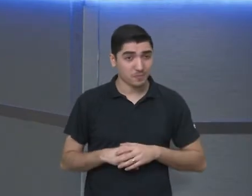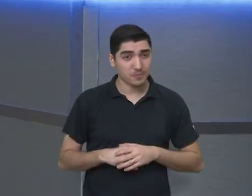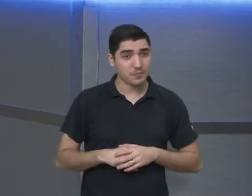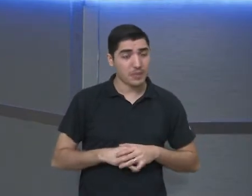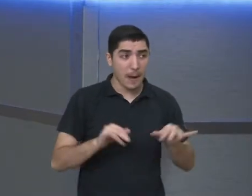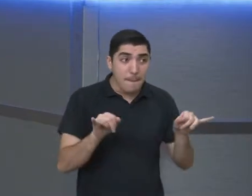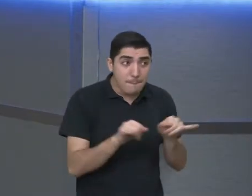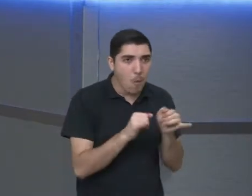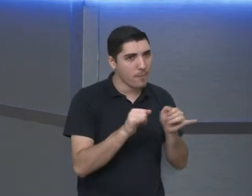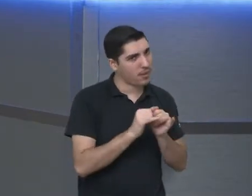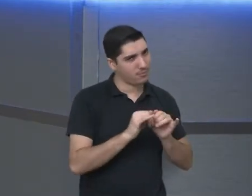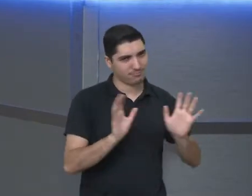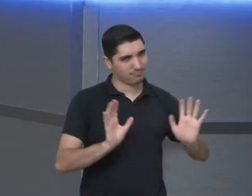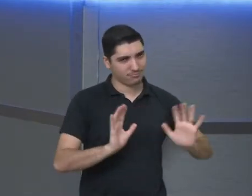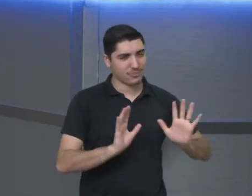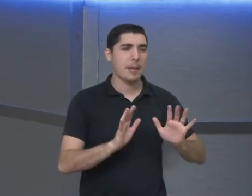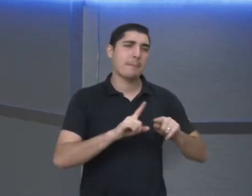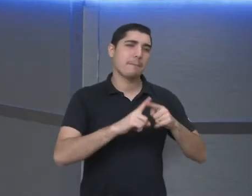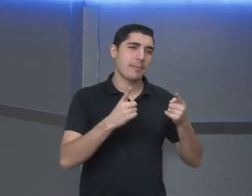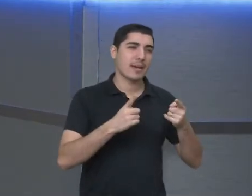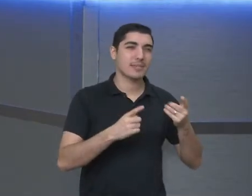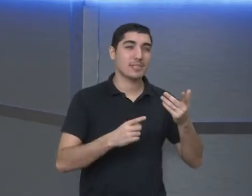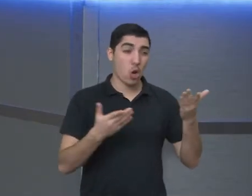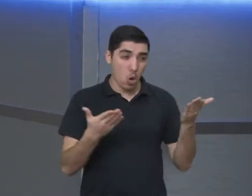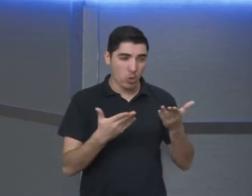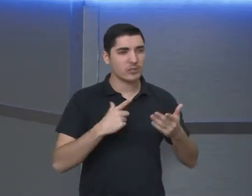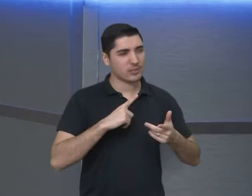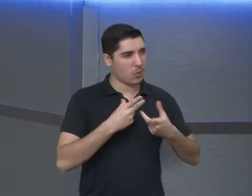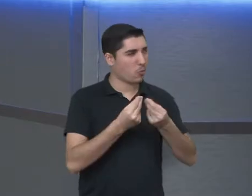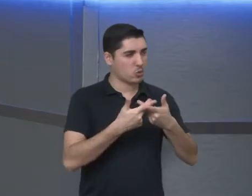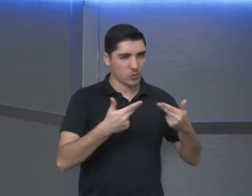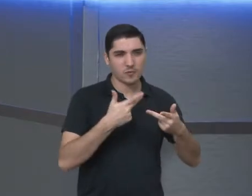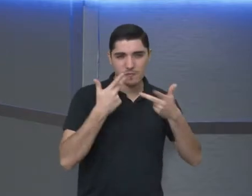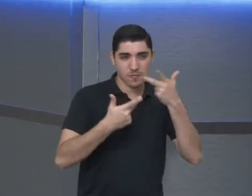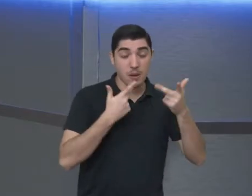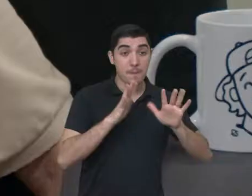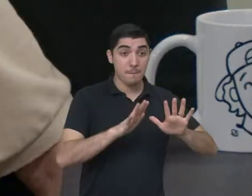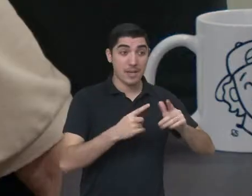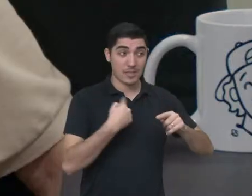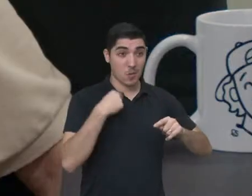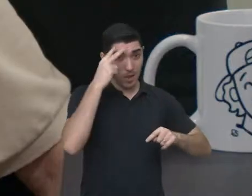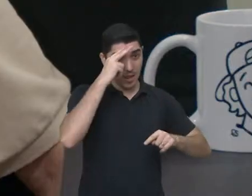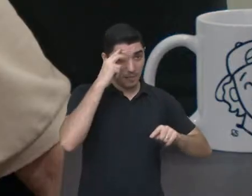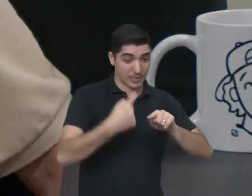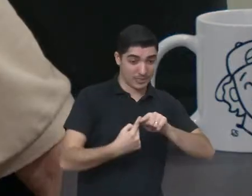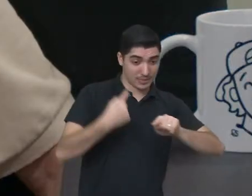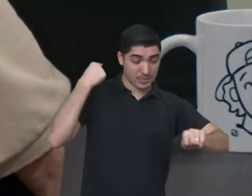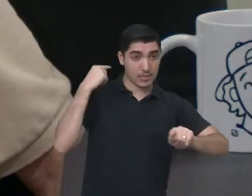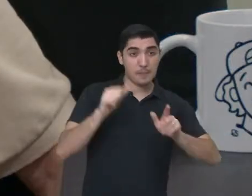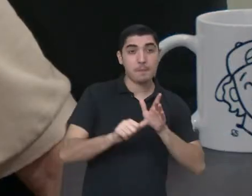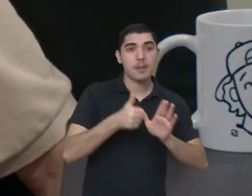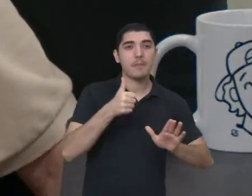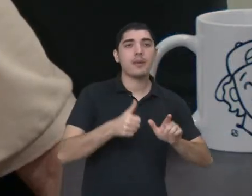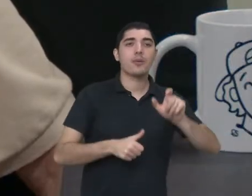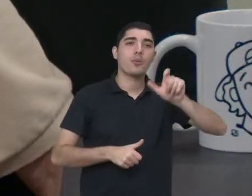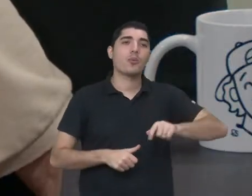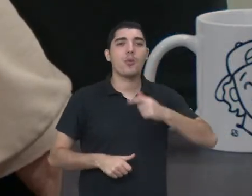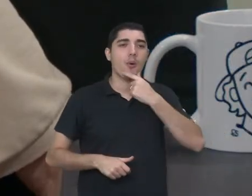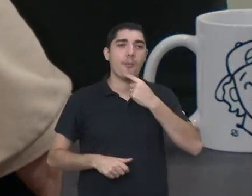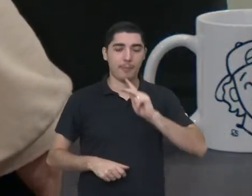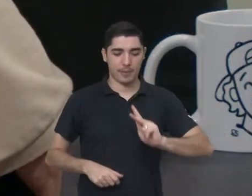perder ônibus? Errado não, isso graças a Deus nunca aconteceu. Da Pássaro Marrom, com destino a São Paulo, tal, no horário das santas horas. O